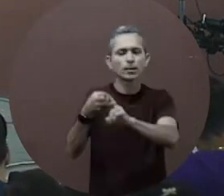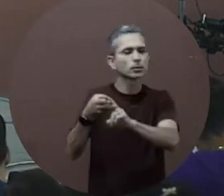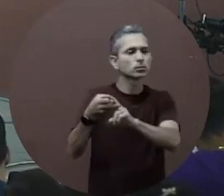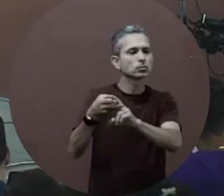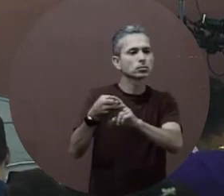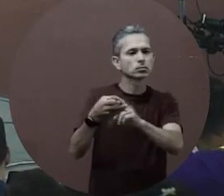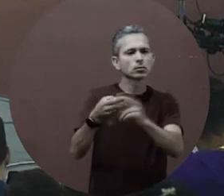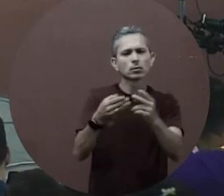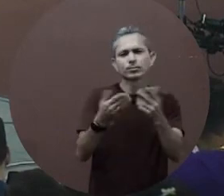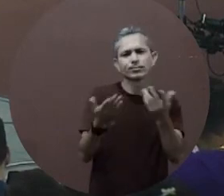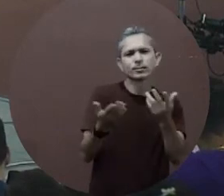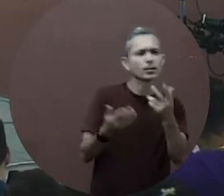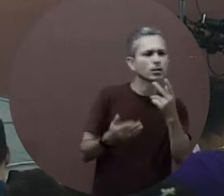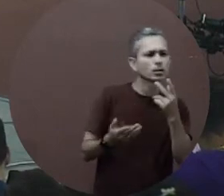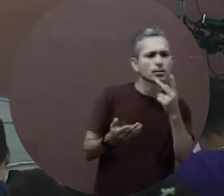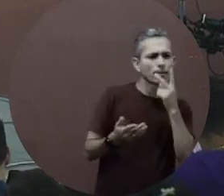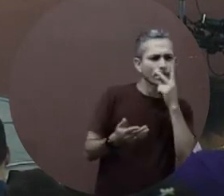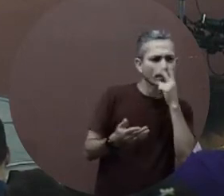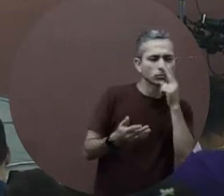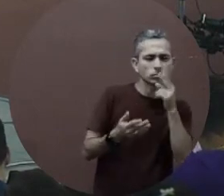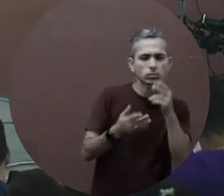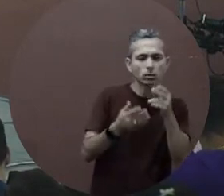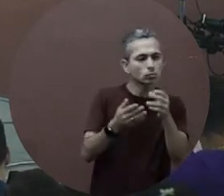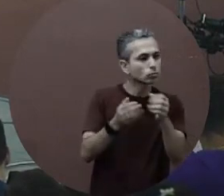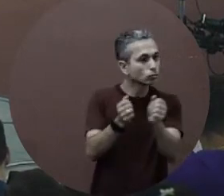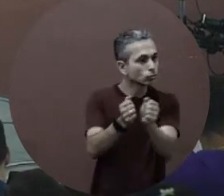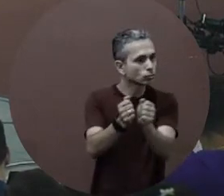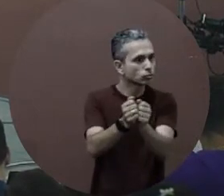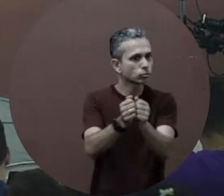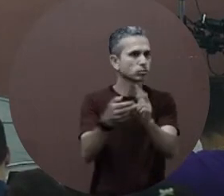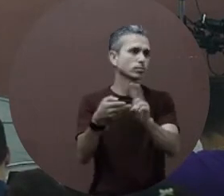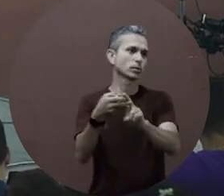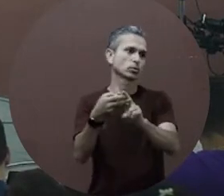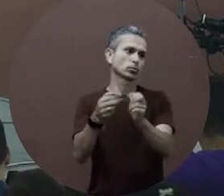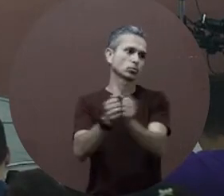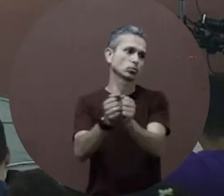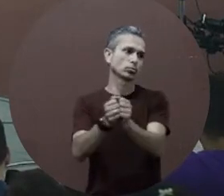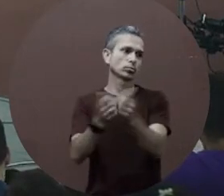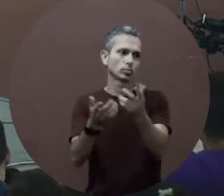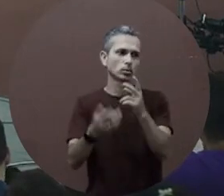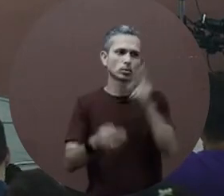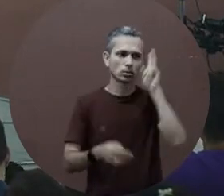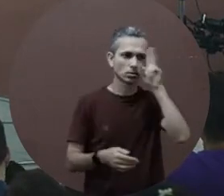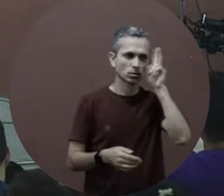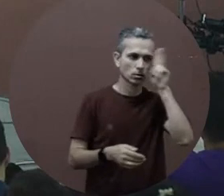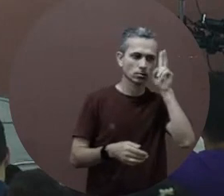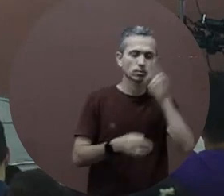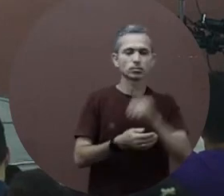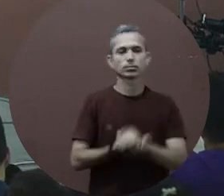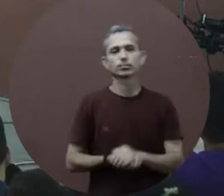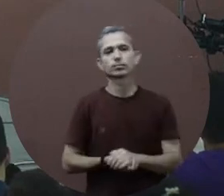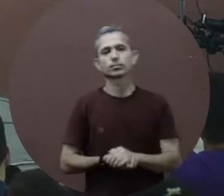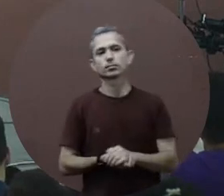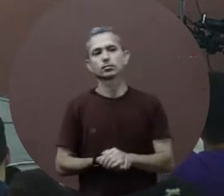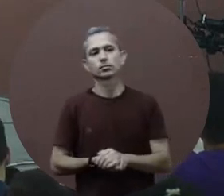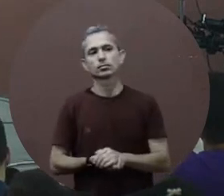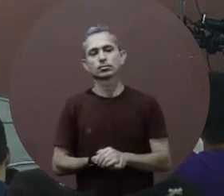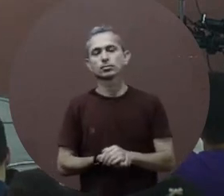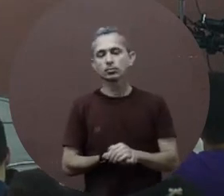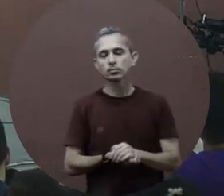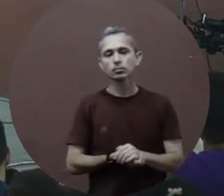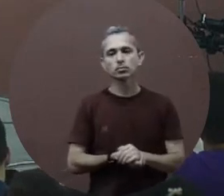dos que sofrem maus tratos, como se vocês mesmos fossem maltratados. Ele não está falando para você ficar lembrando sei para os direitos humanos,